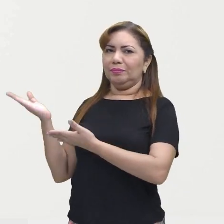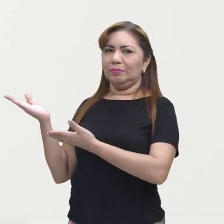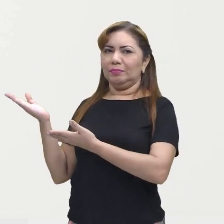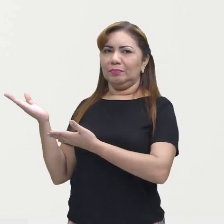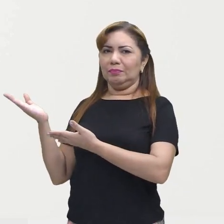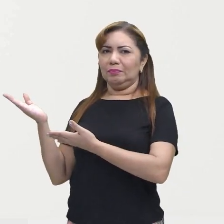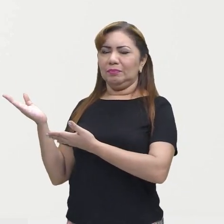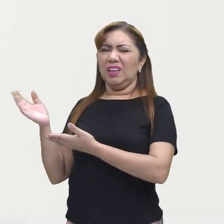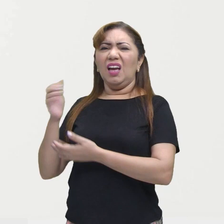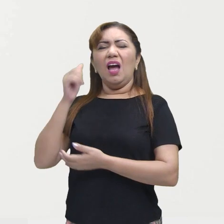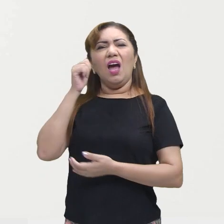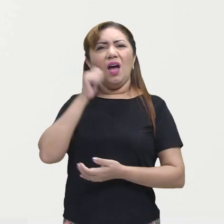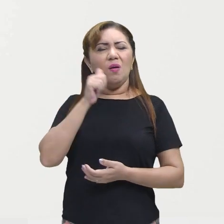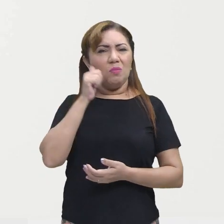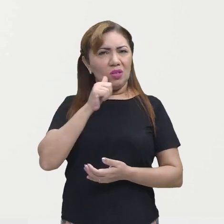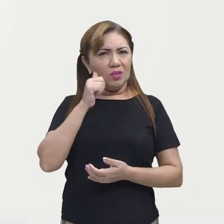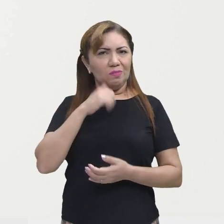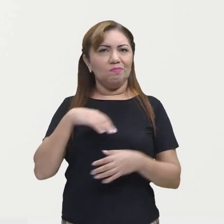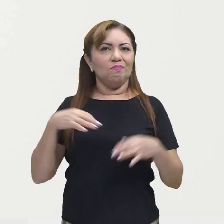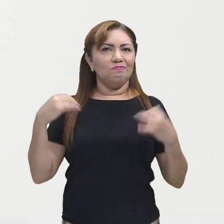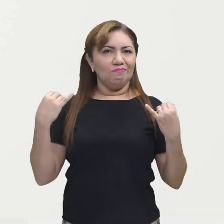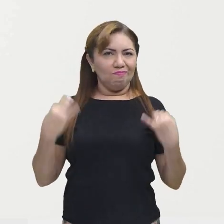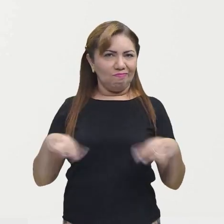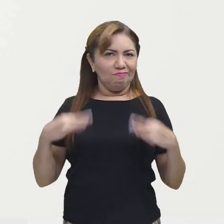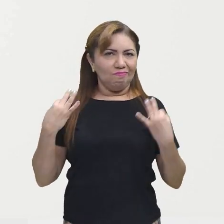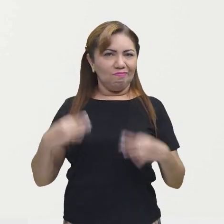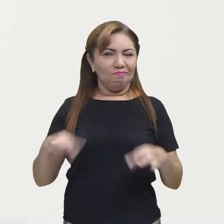incômodos, como dores abdominais.